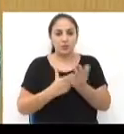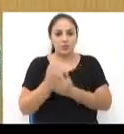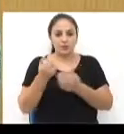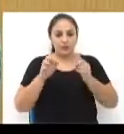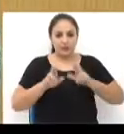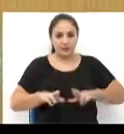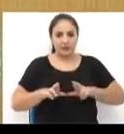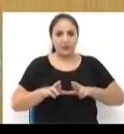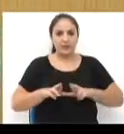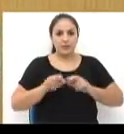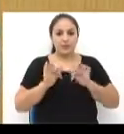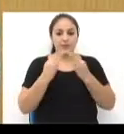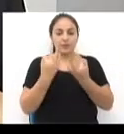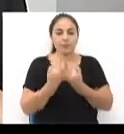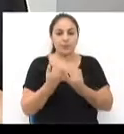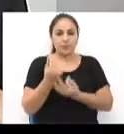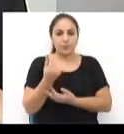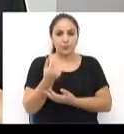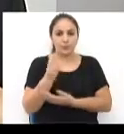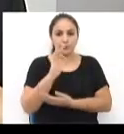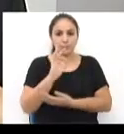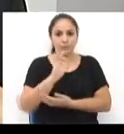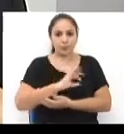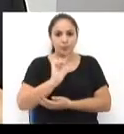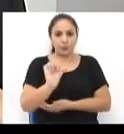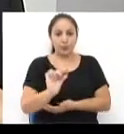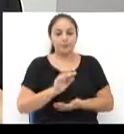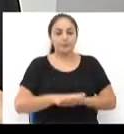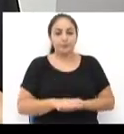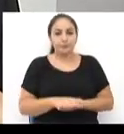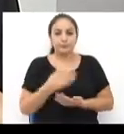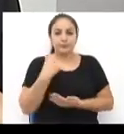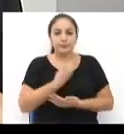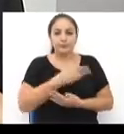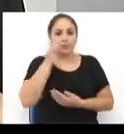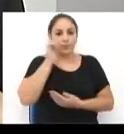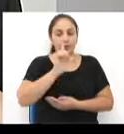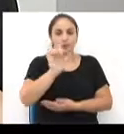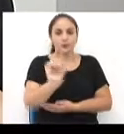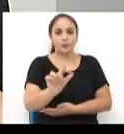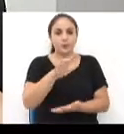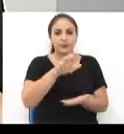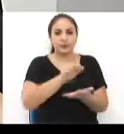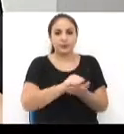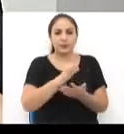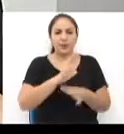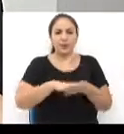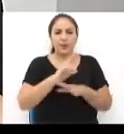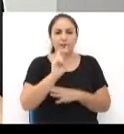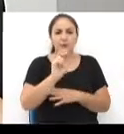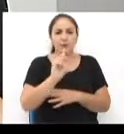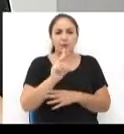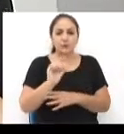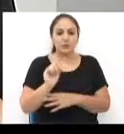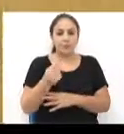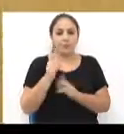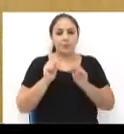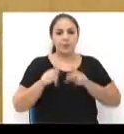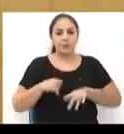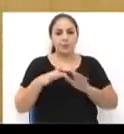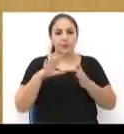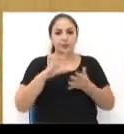de famílias de baixa renda. E aí sim a gente conseguiu então reduzir esse cadastro, que são mais de 12 mil pessoas